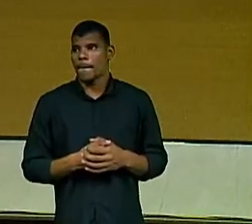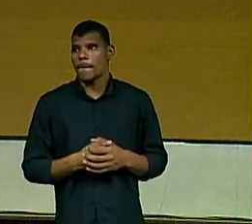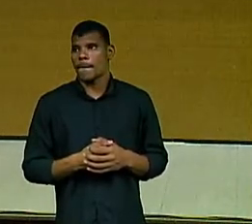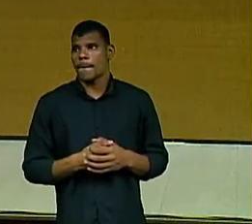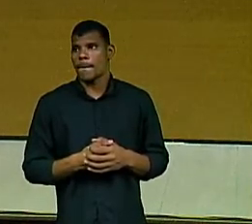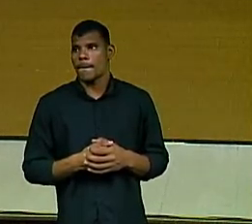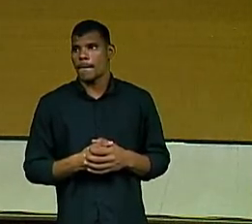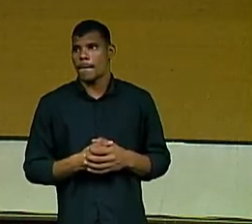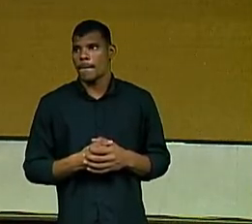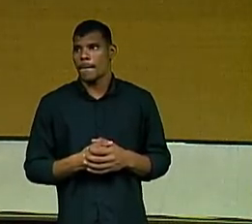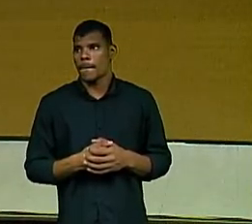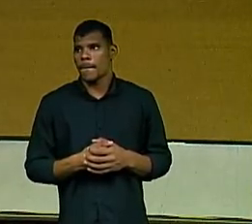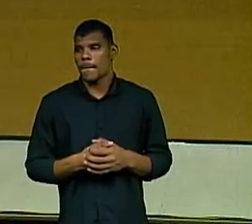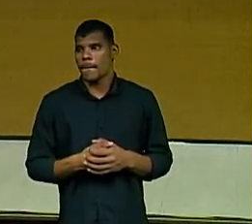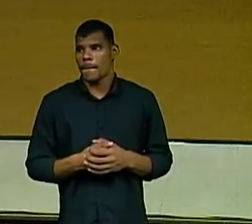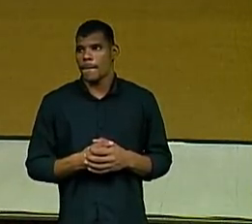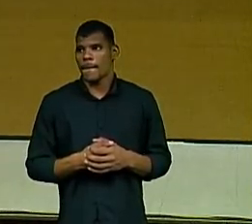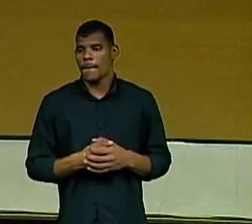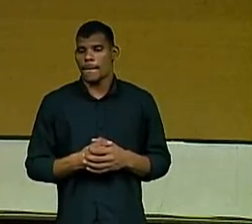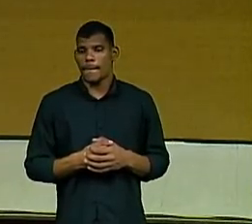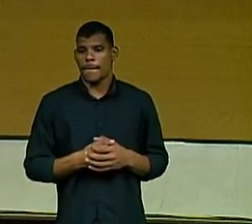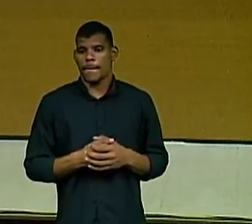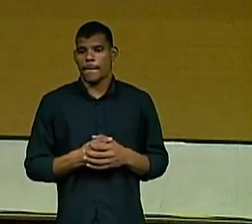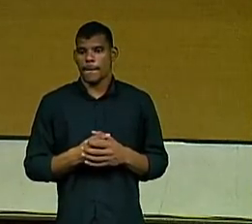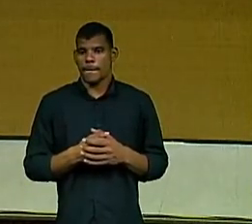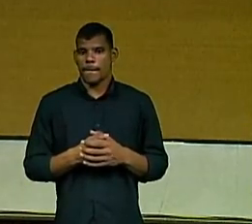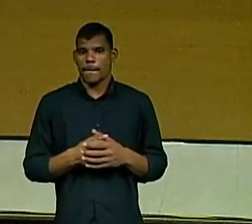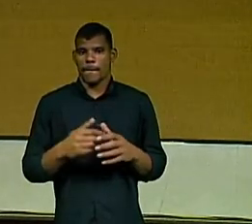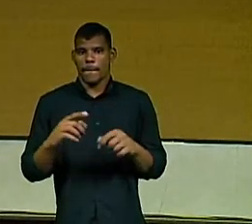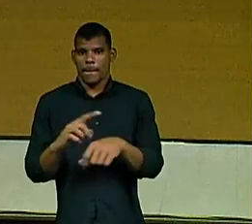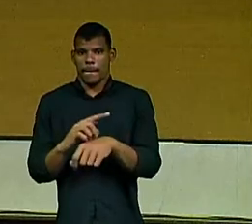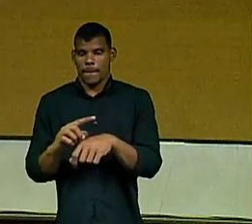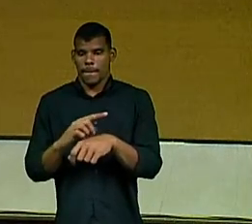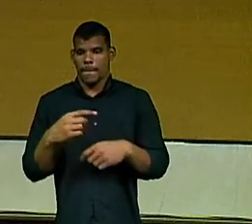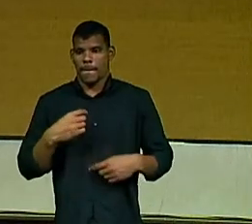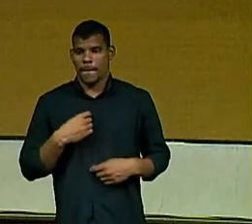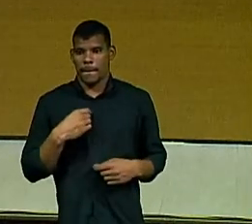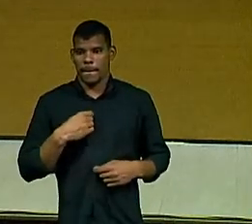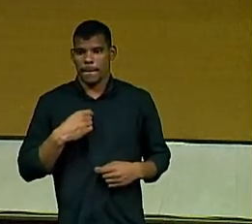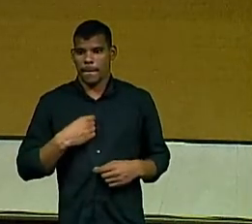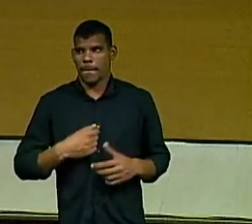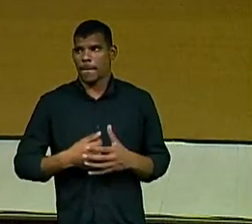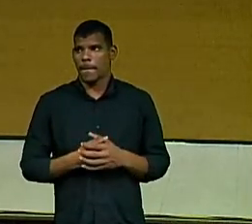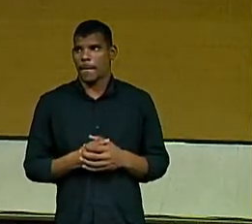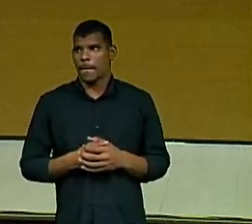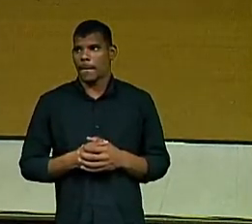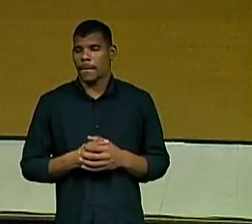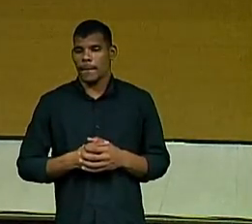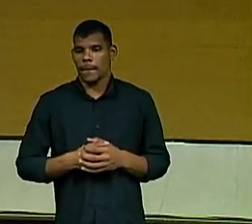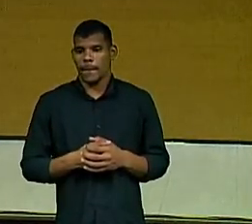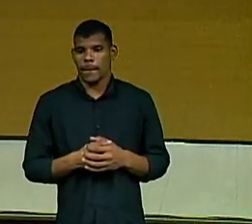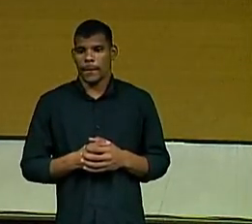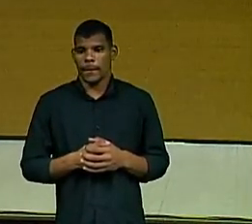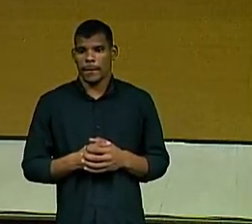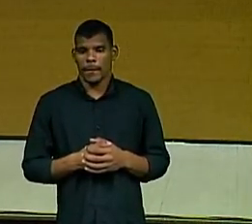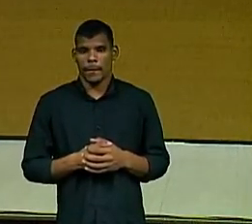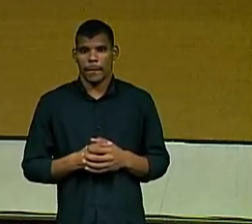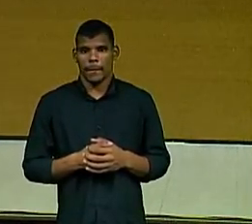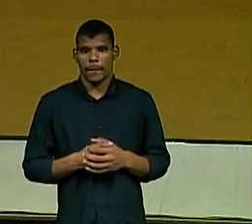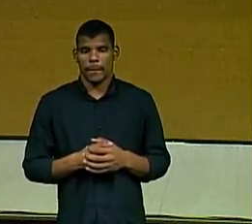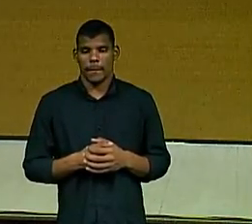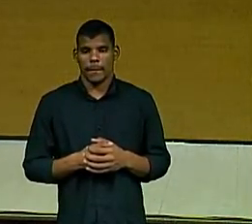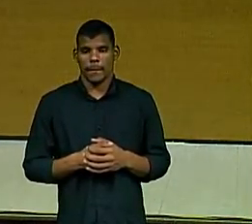ruas preto com a cara pintada com as cores da bandeira verde amarela e o Narizinho de palhaço